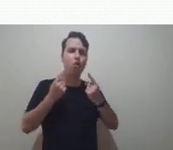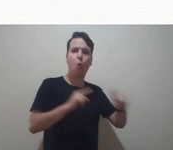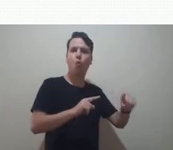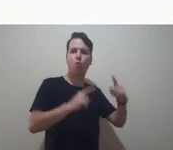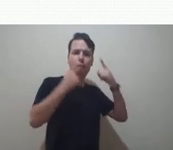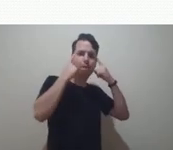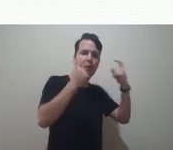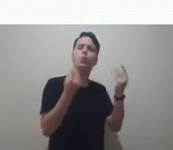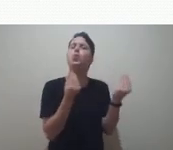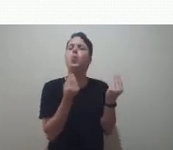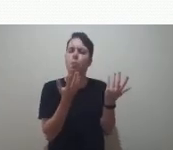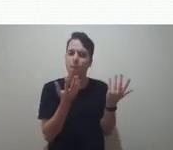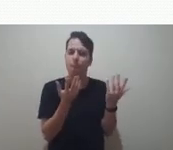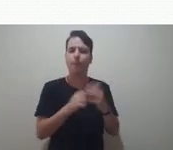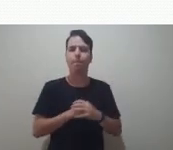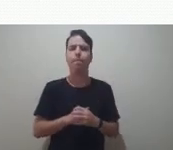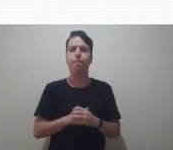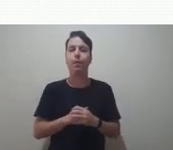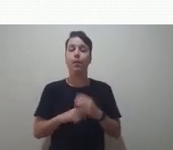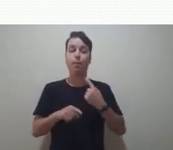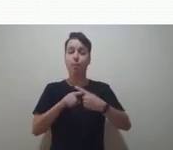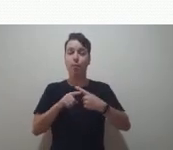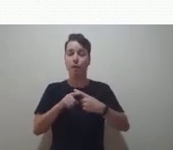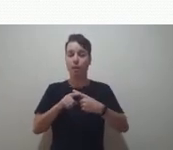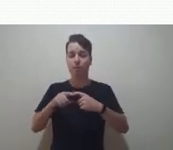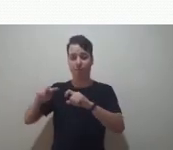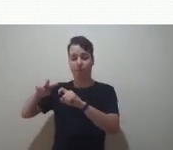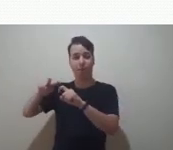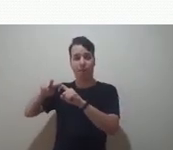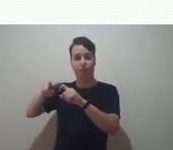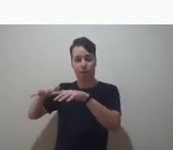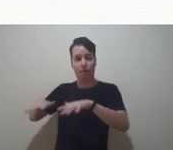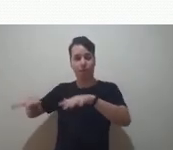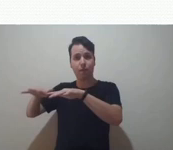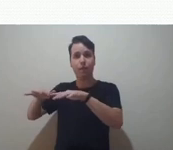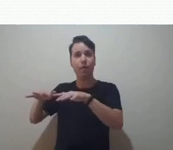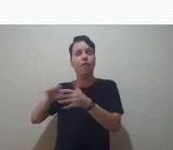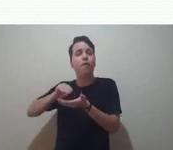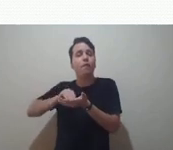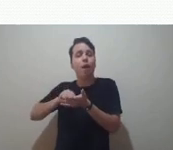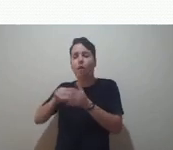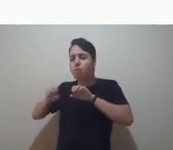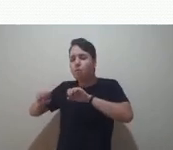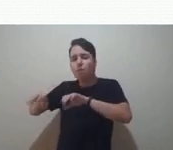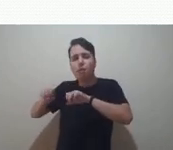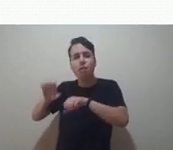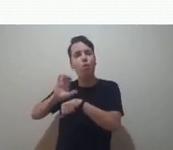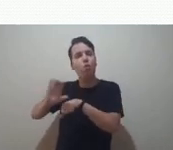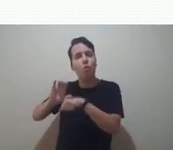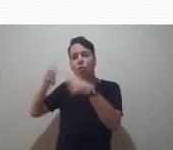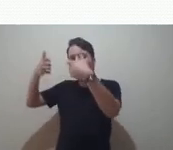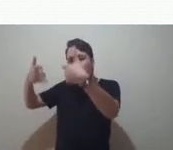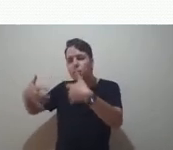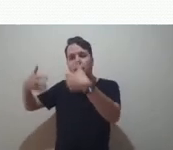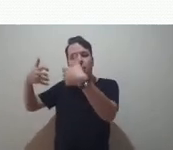maus tratos, principalmente porque os veterinários eles não recebem um treinamento efetivo durante